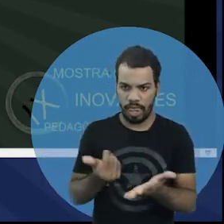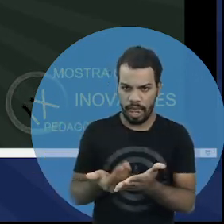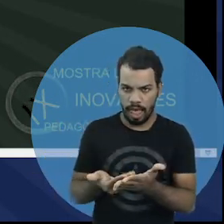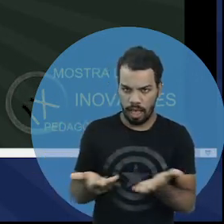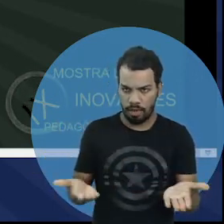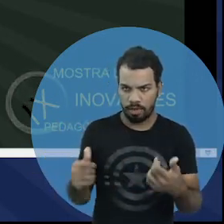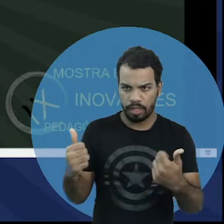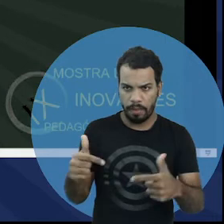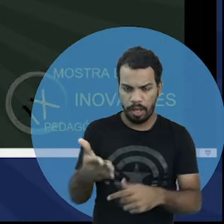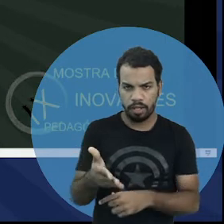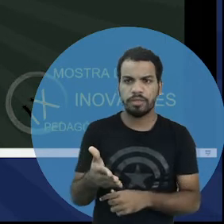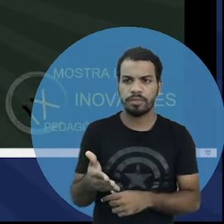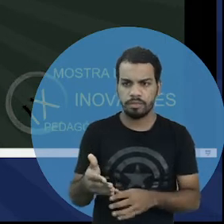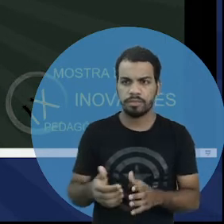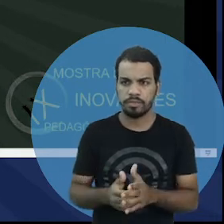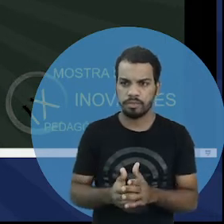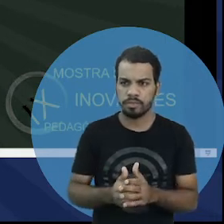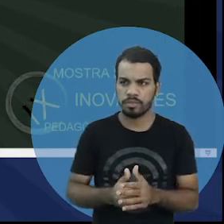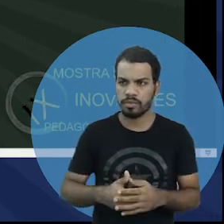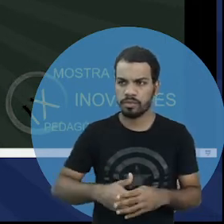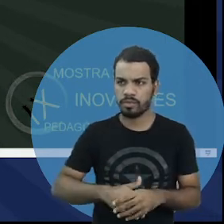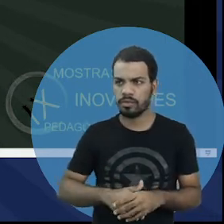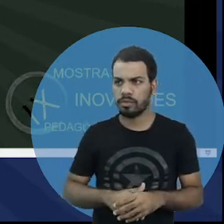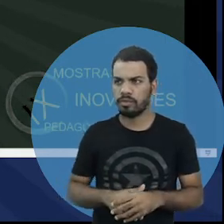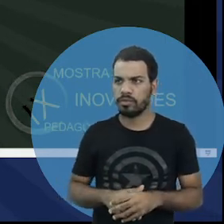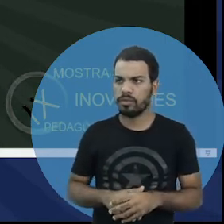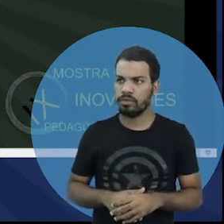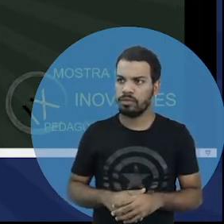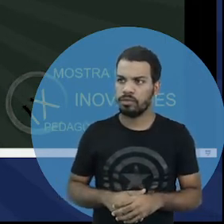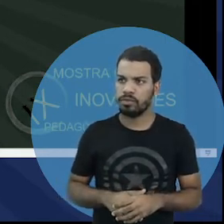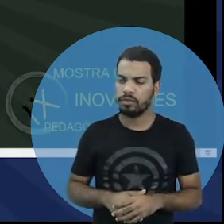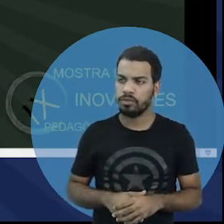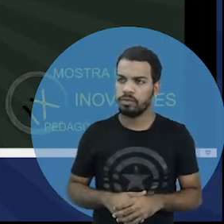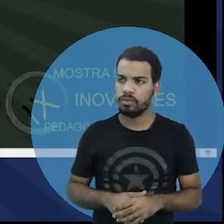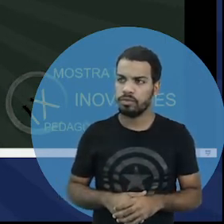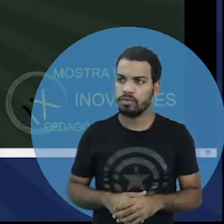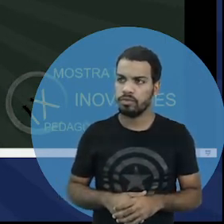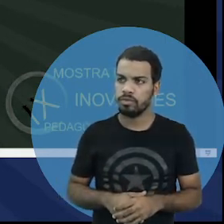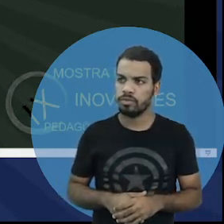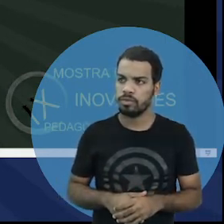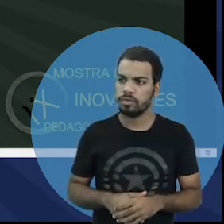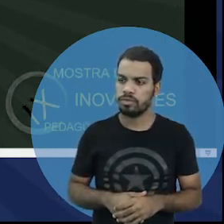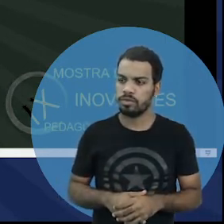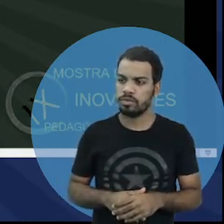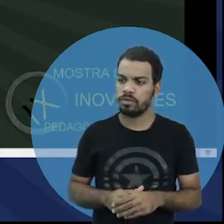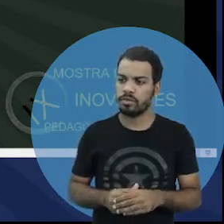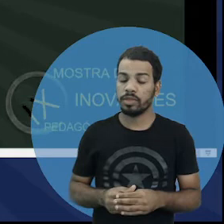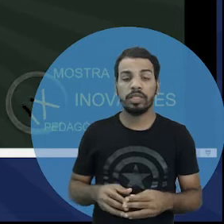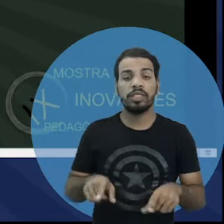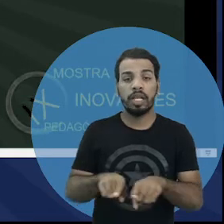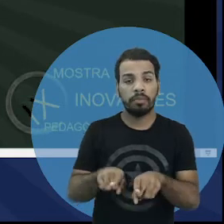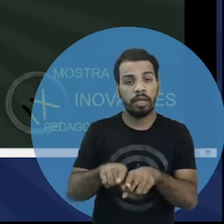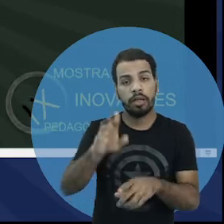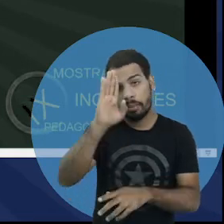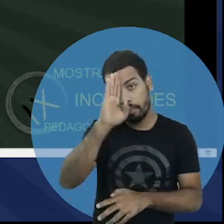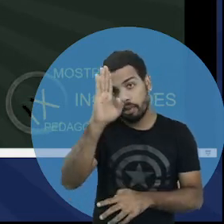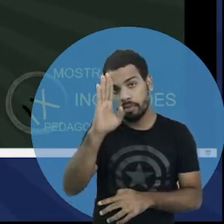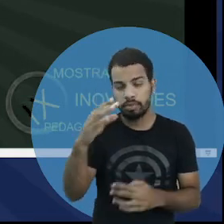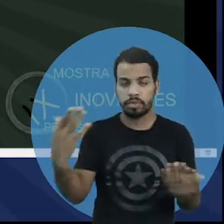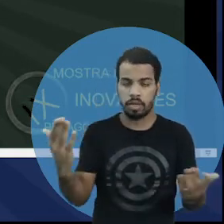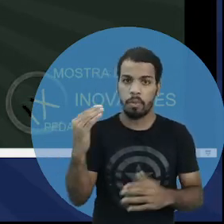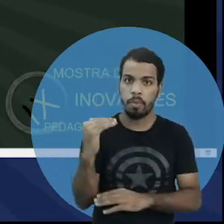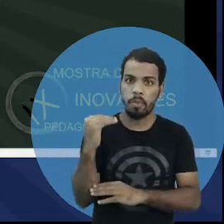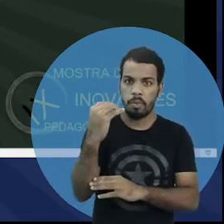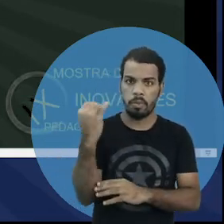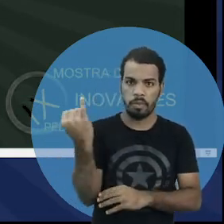àquele trabalho que eles estivessem desenvolvendo, né? E também, o principal, né, eu acho que em cima de tudo